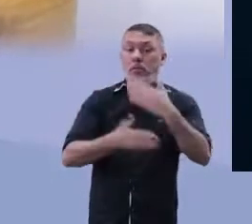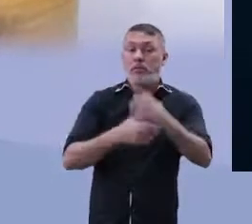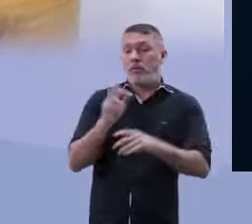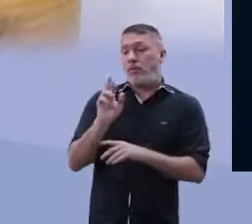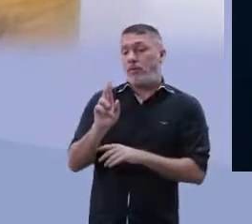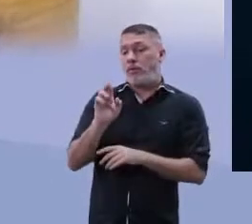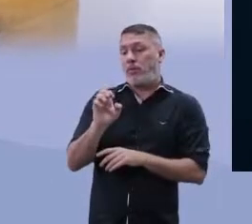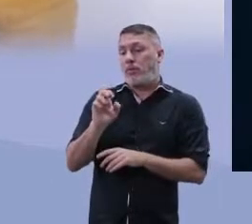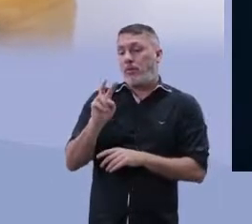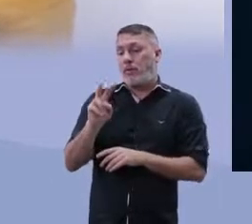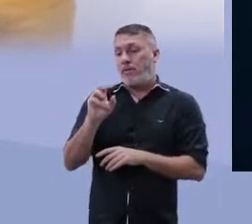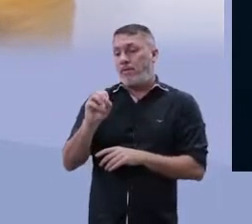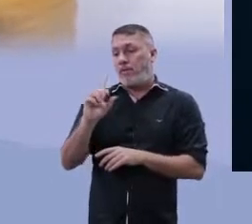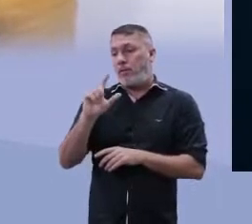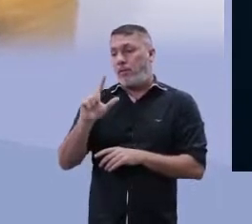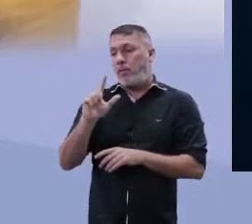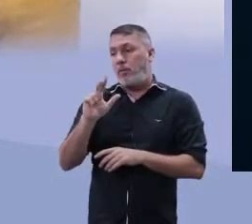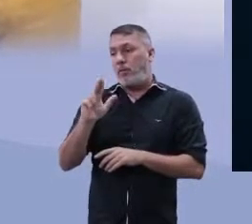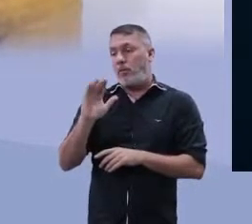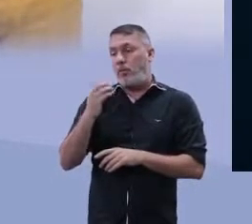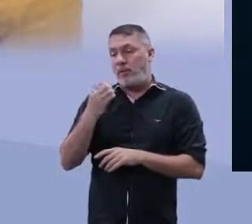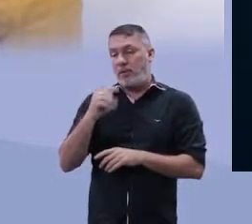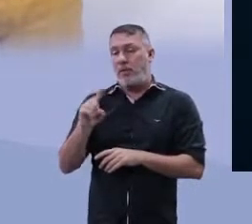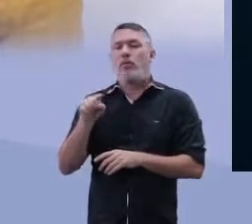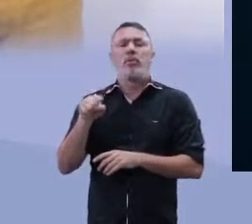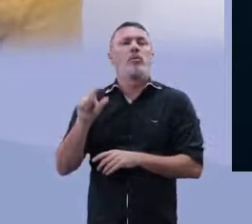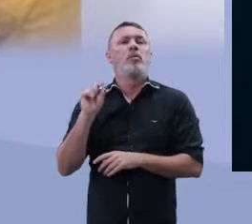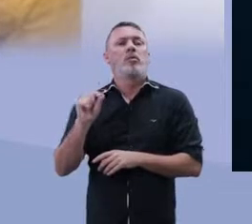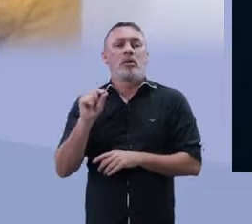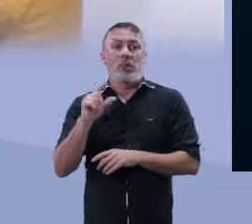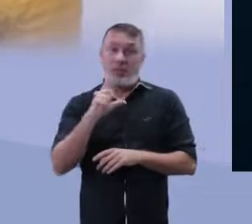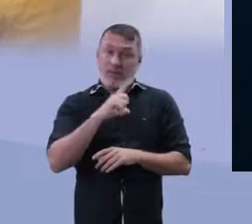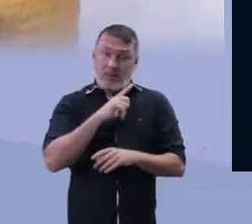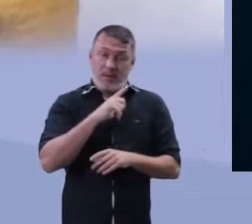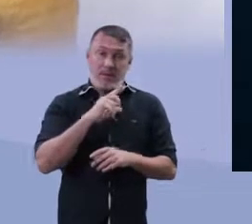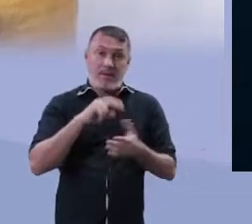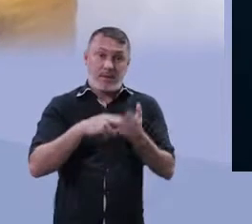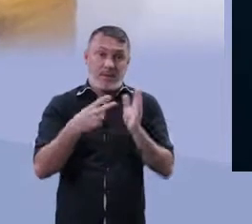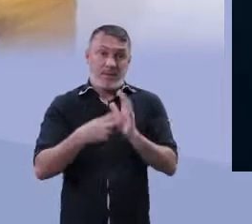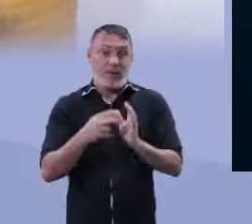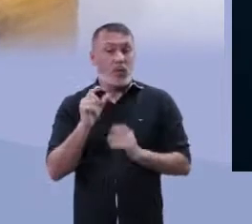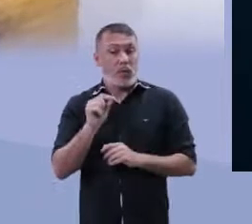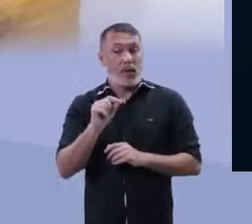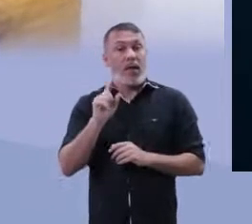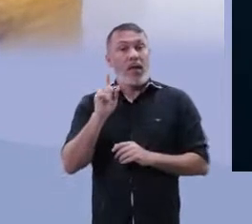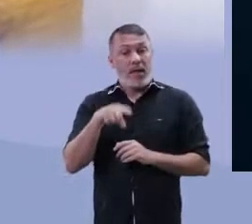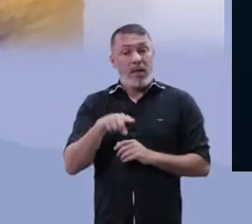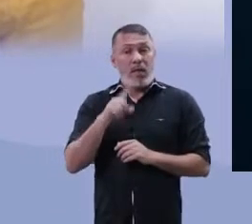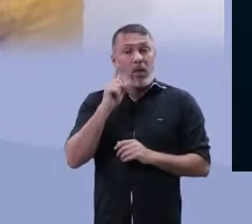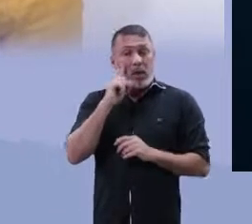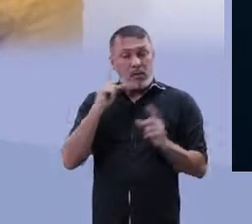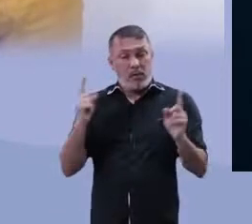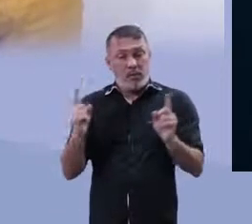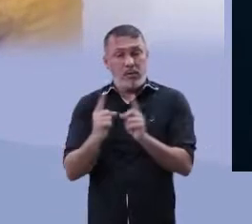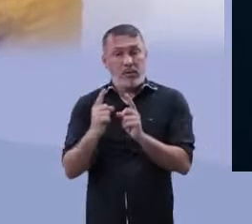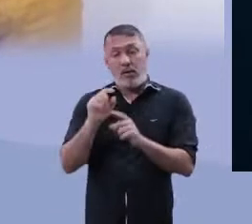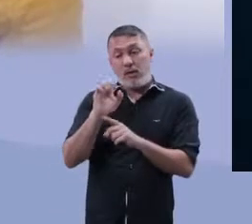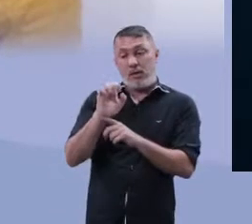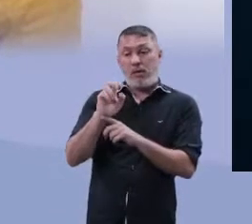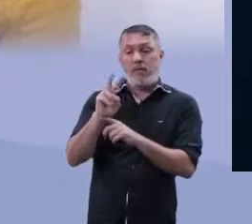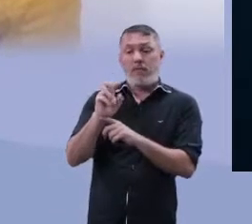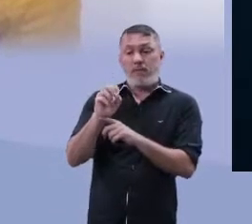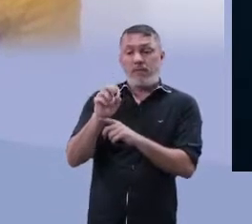uma reevolução, ou seja, você está tendo uma evolução em cima de algo que já